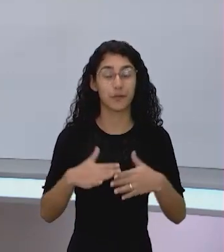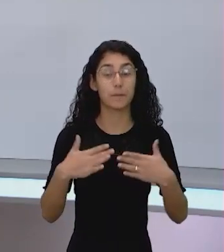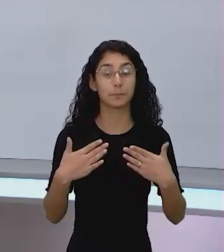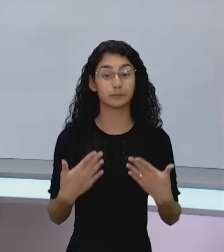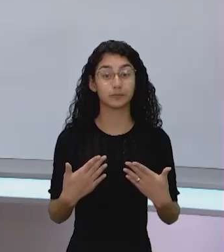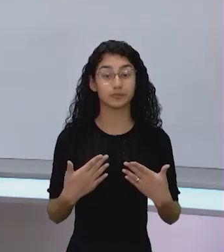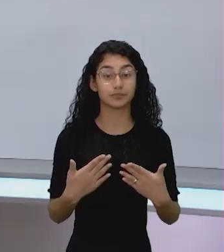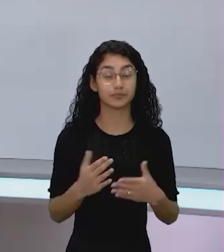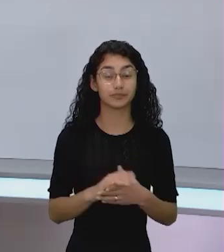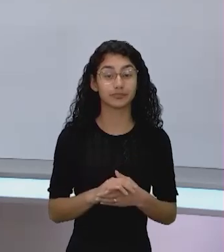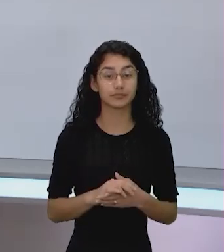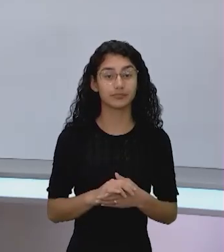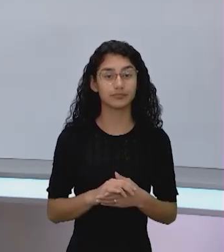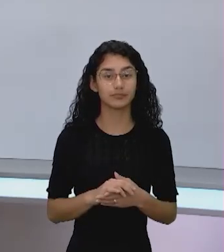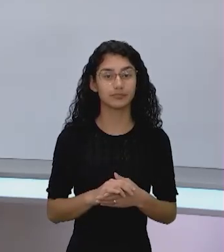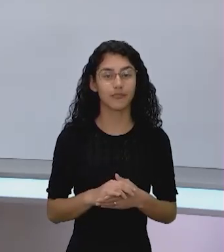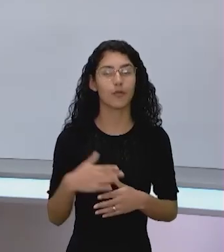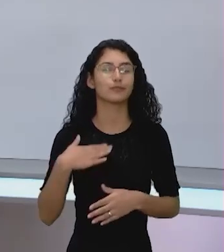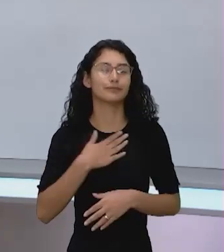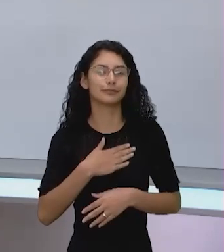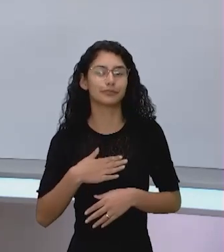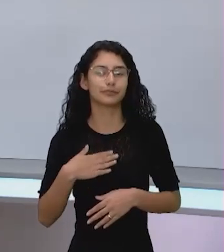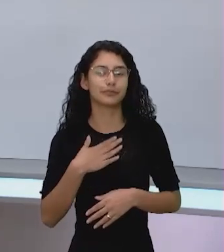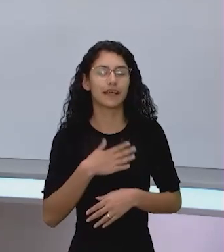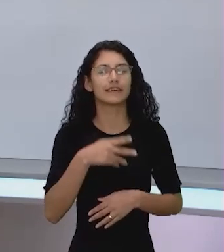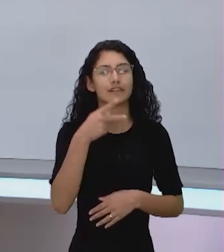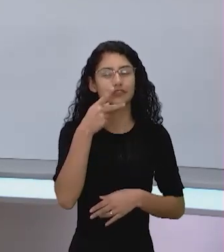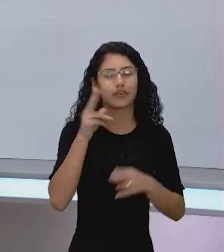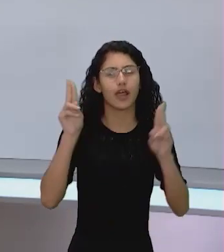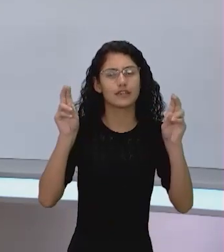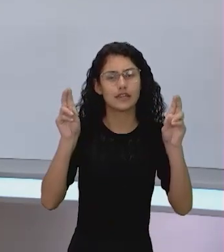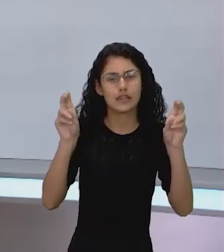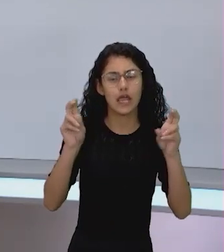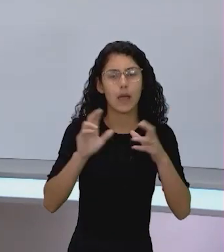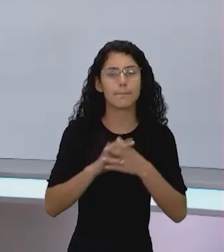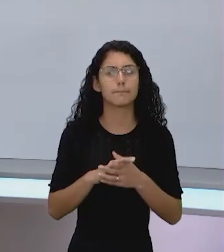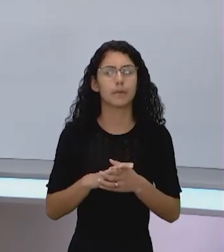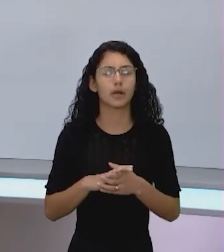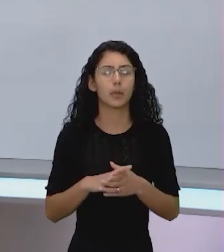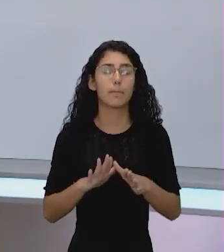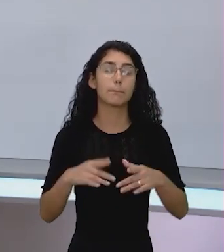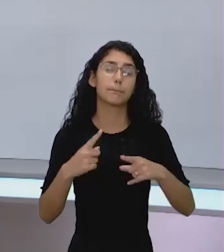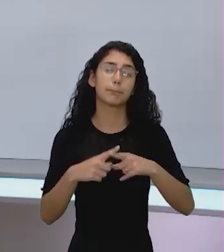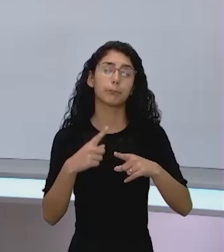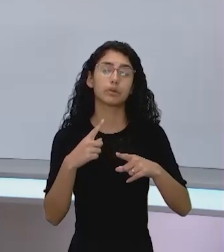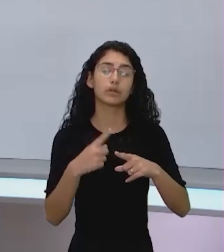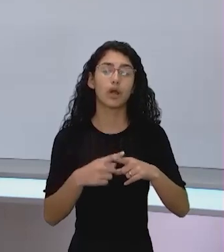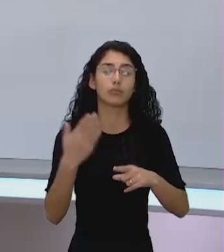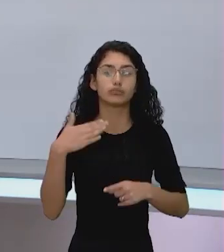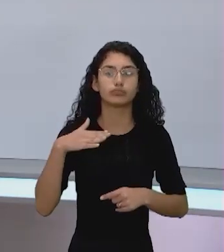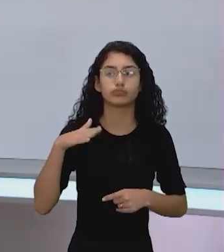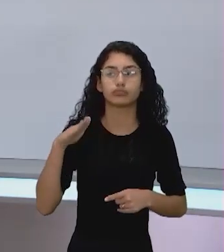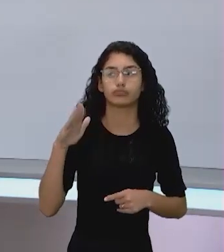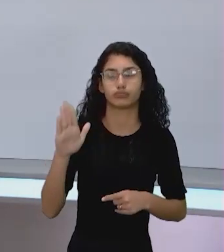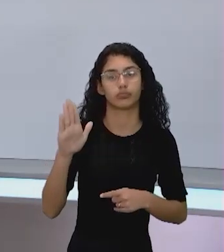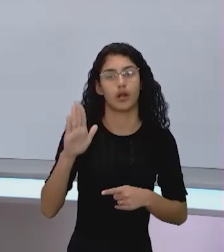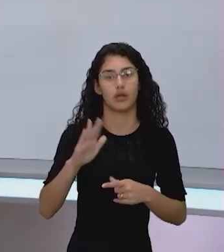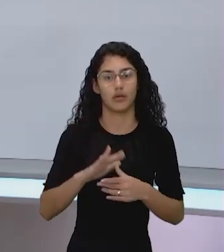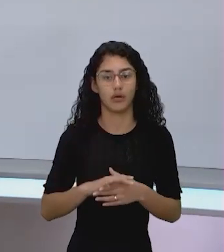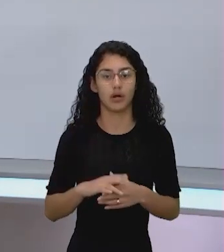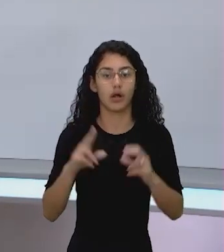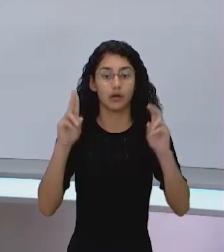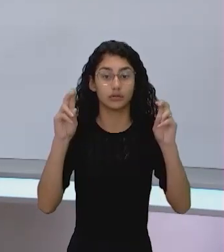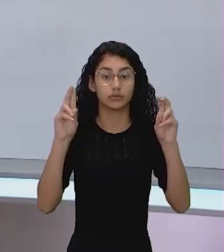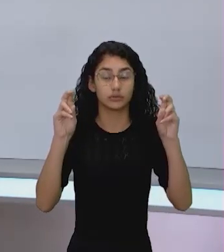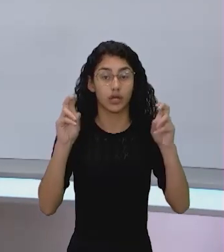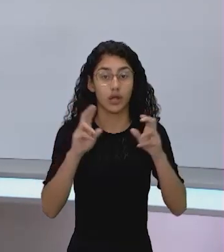Mas eu tenho, assim, um grande prazer de falar desse assunto, porque eu vou falar de um dos maiores intelectuais brasileiros, né? Uma